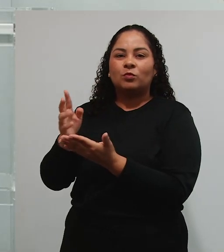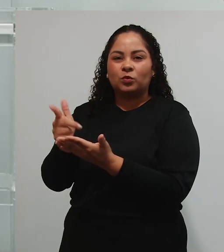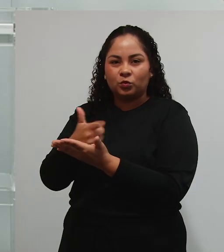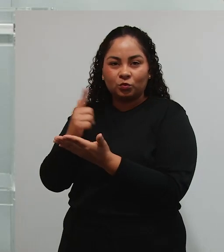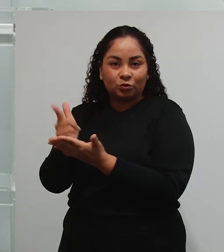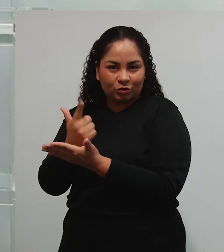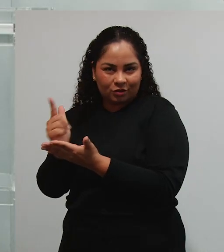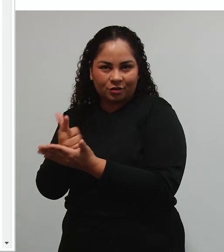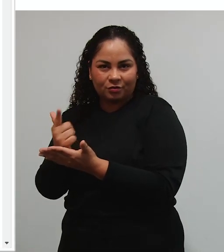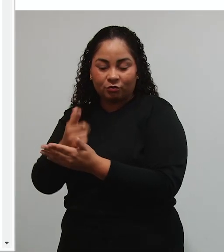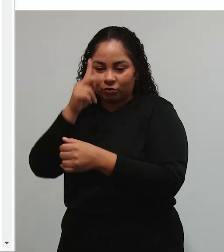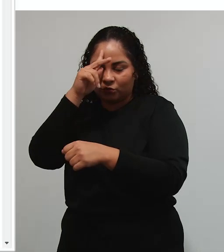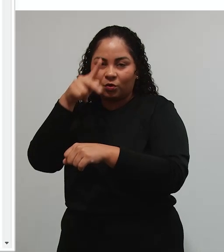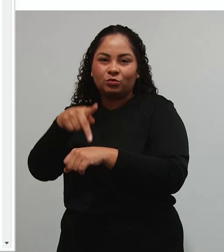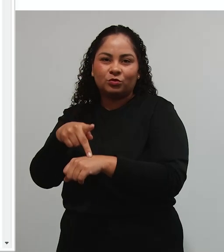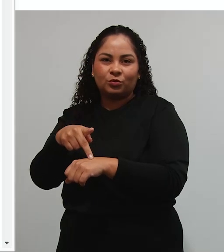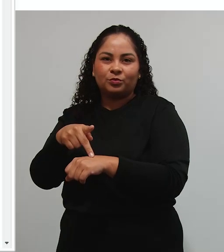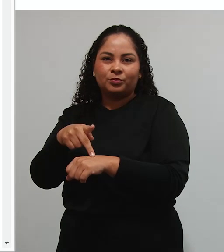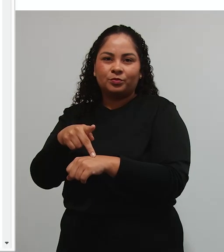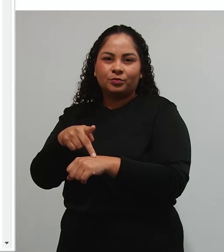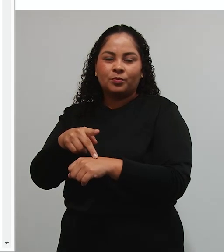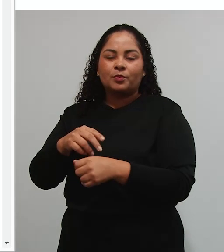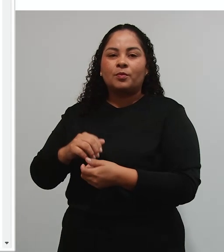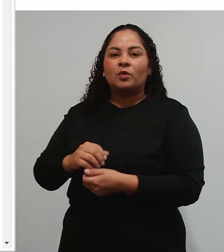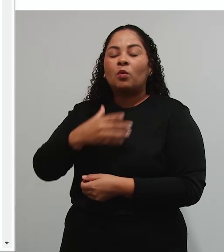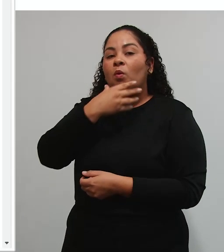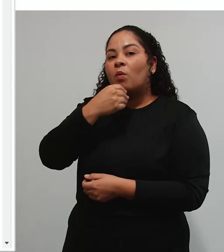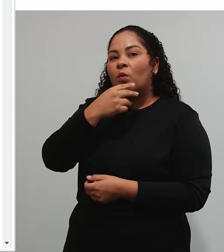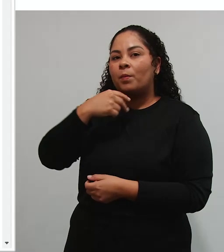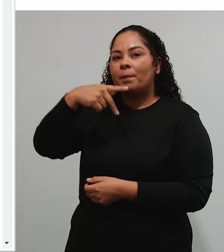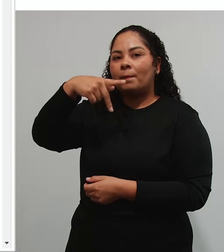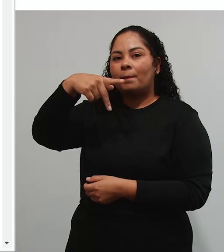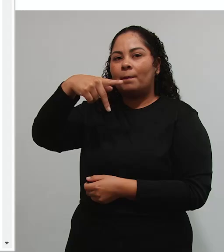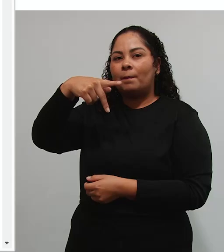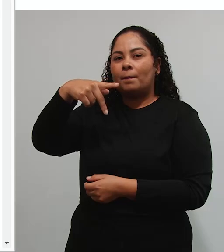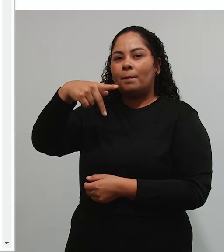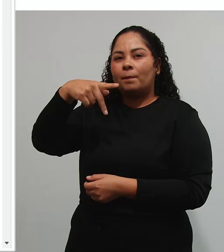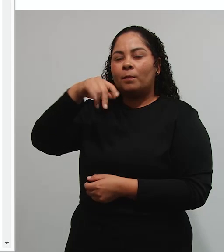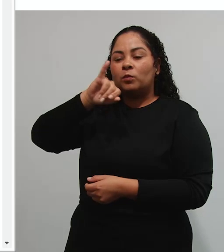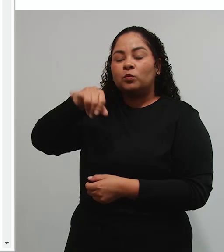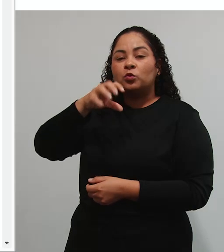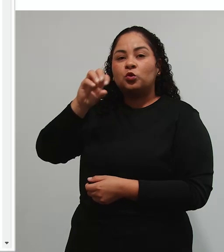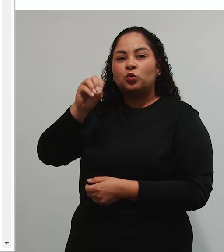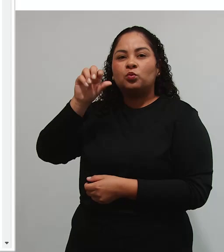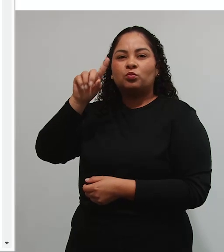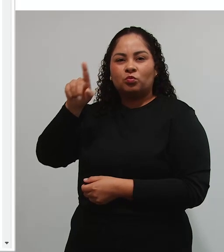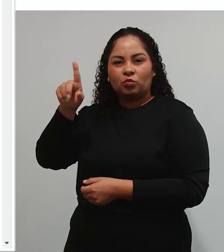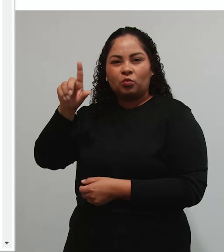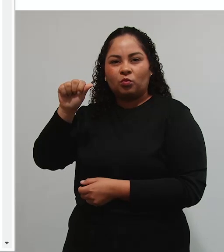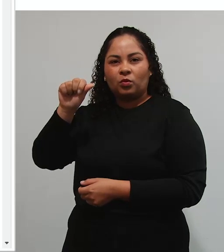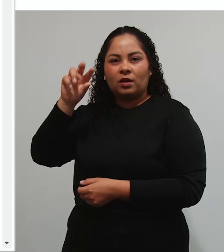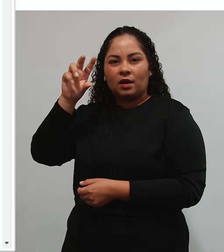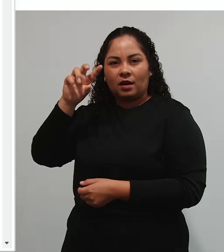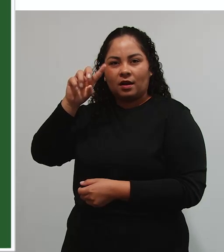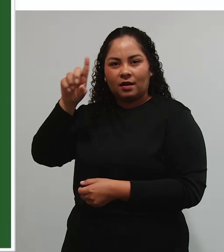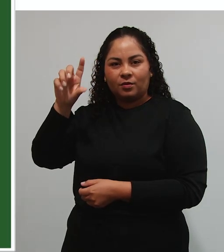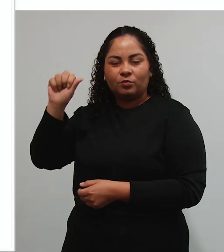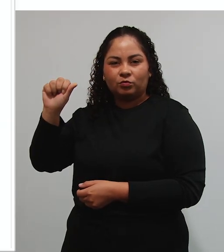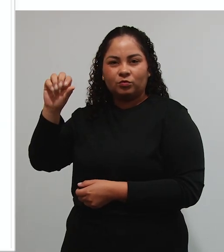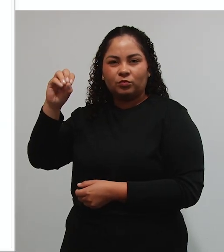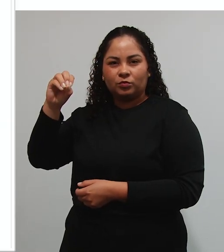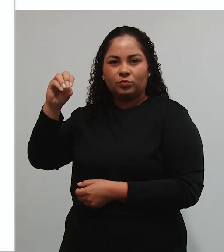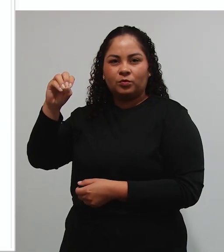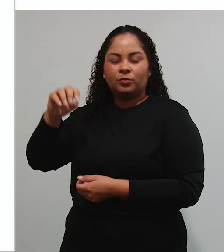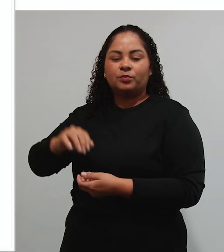Demo, Pedrinho, especialmente nesse caso o João Mata, e trazendo do ponto de vista